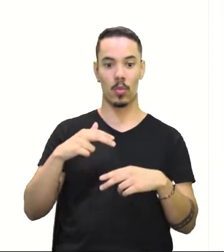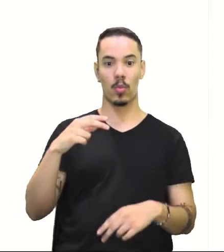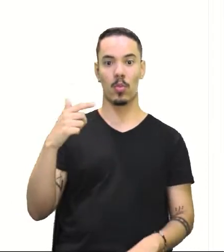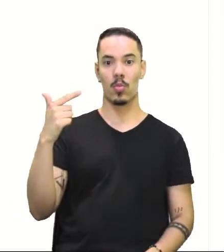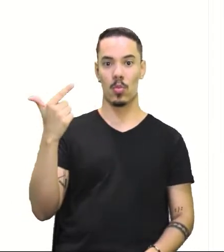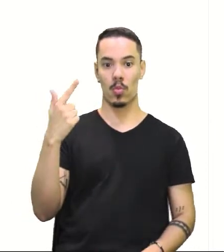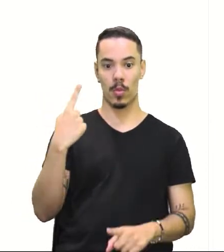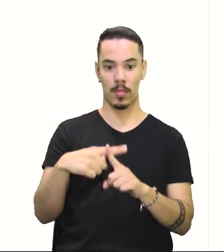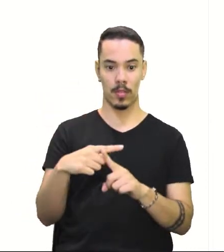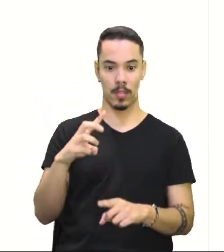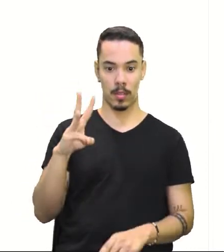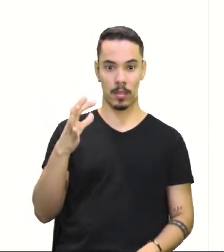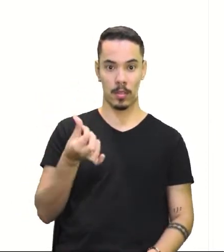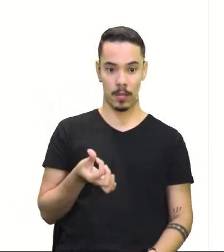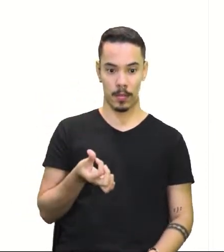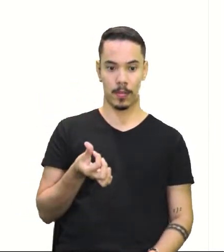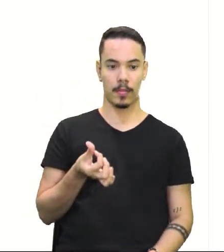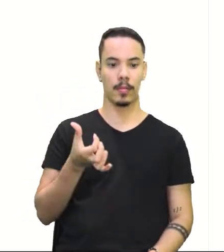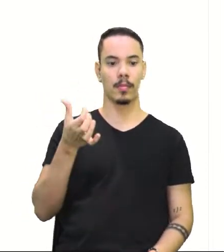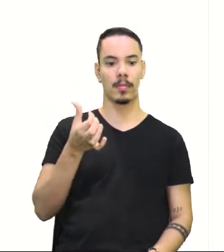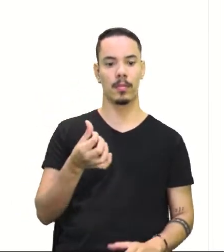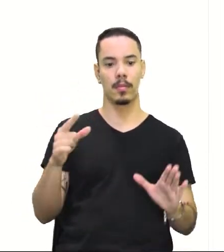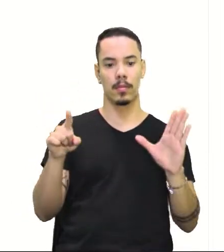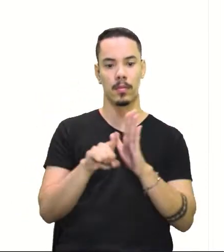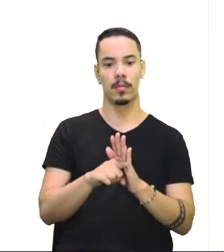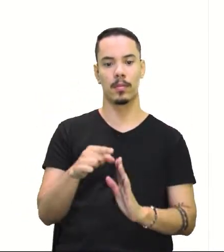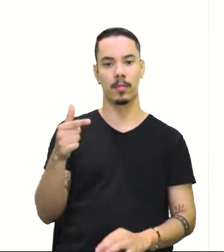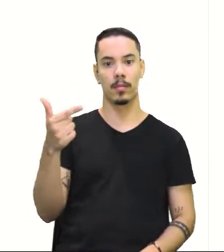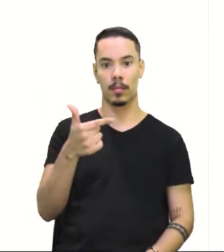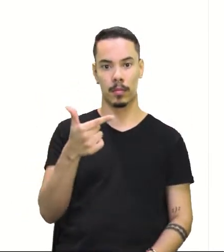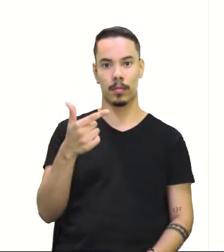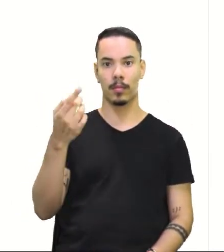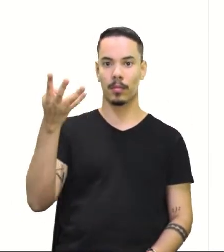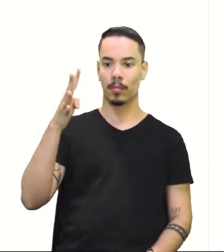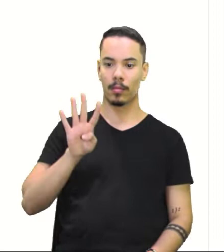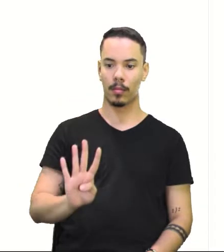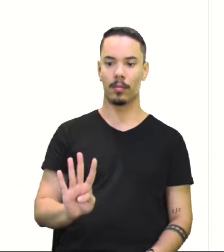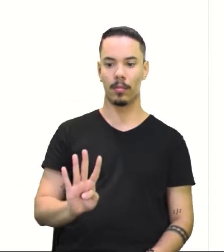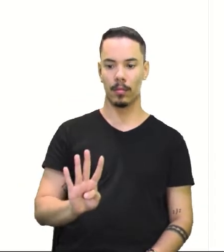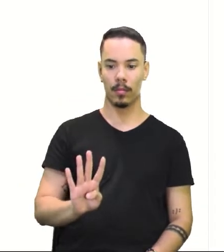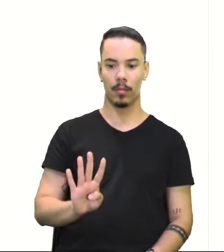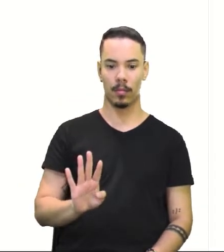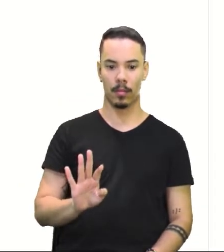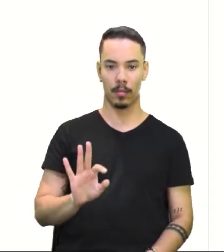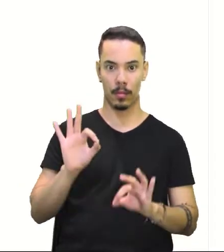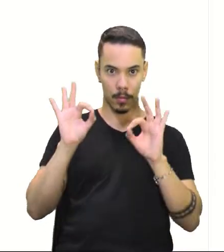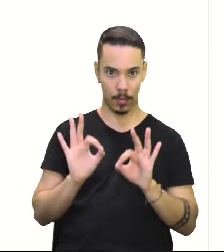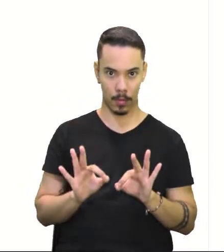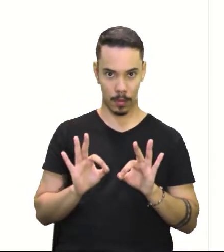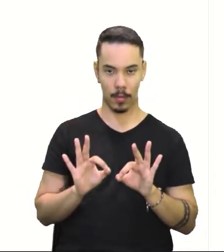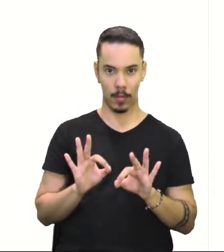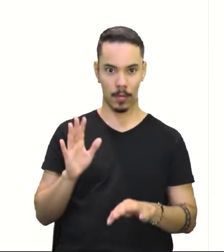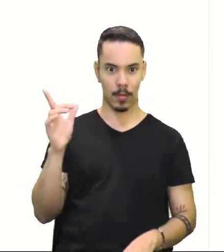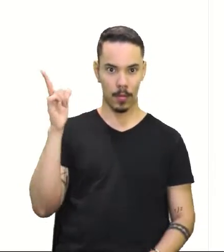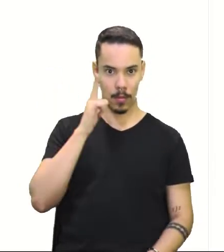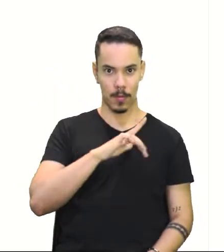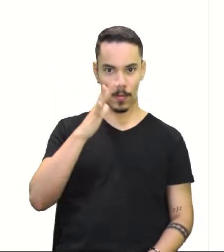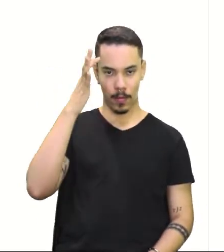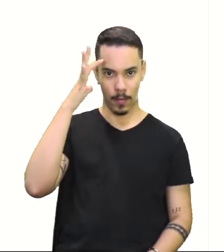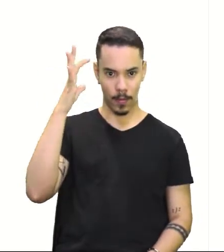vezes 3, 6. 6 menos 2, 4. Beleza? Beleza. Conseguimos,